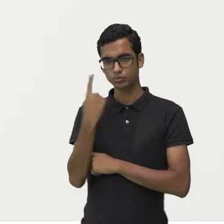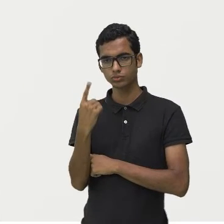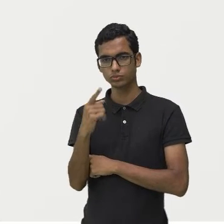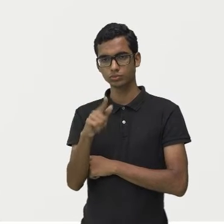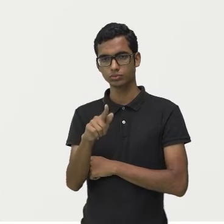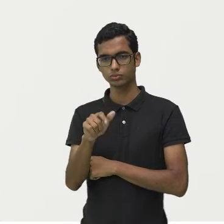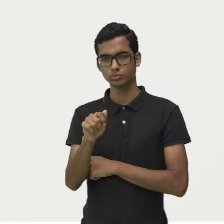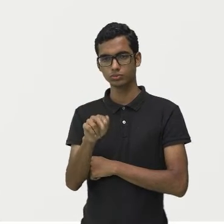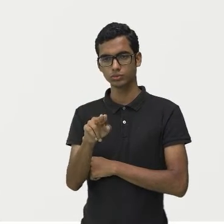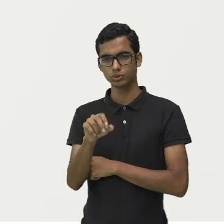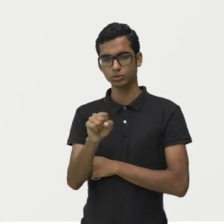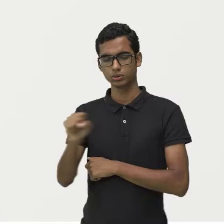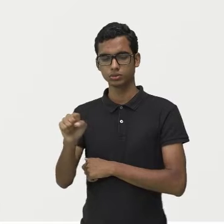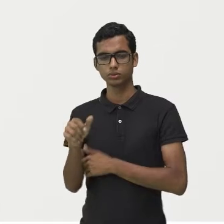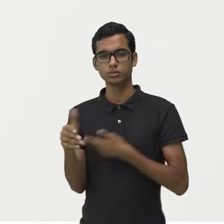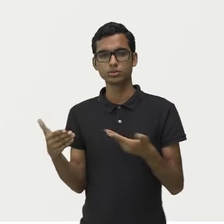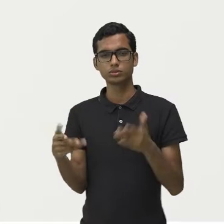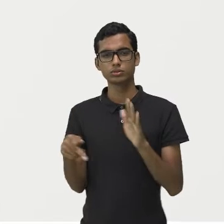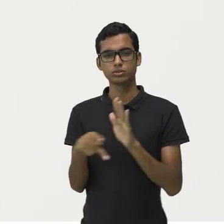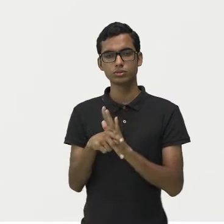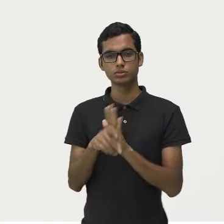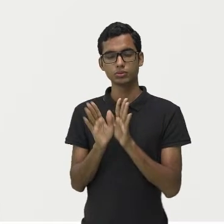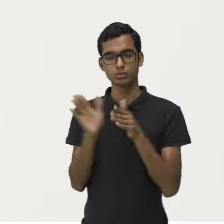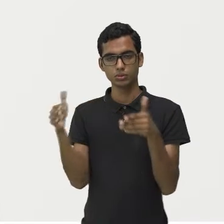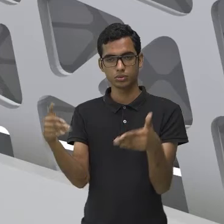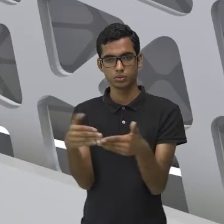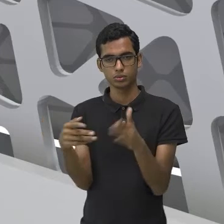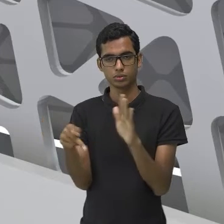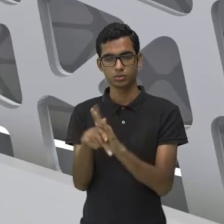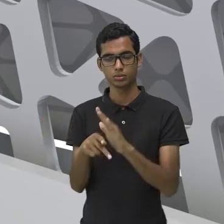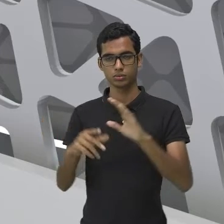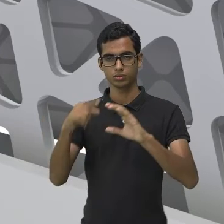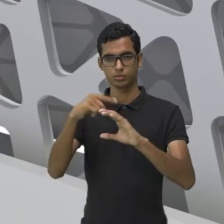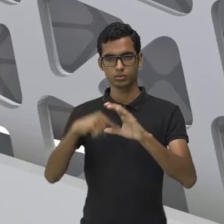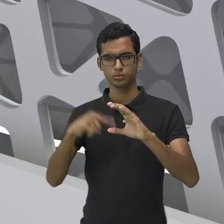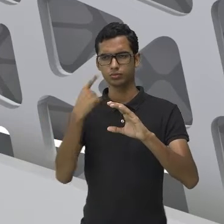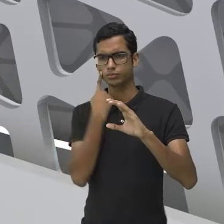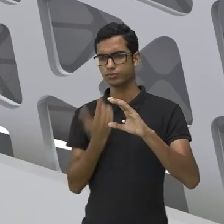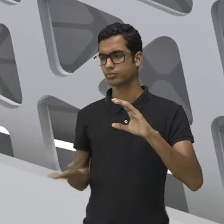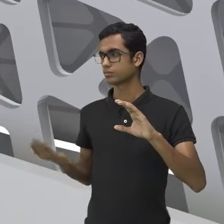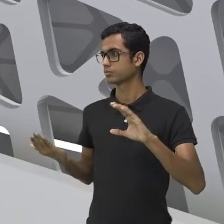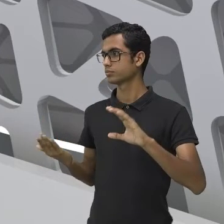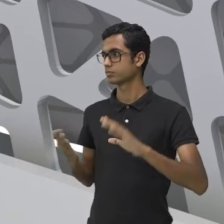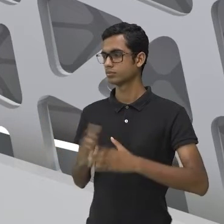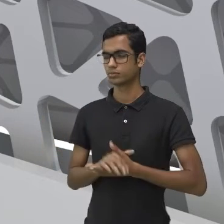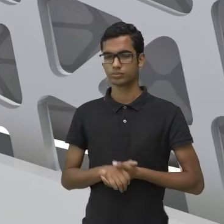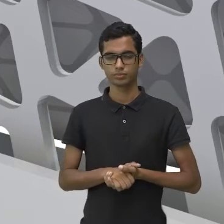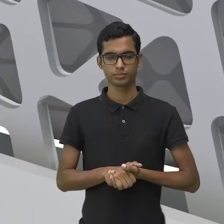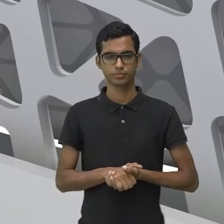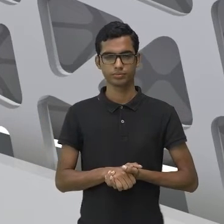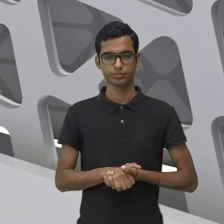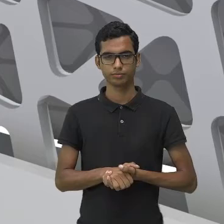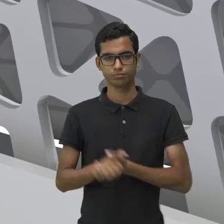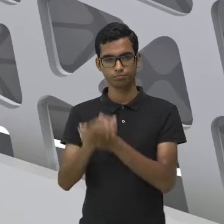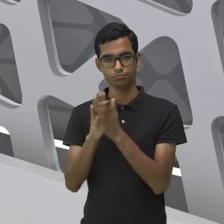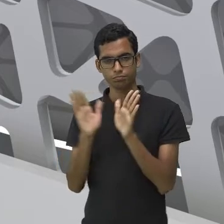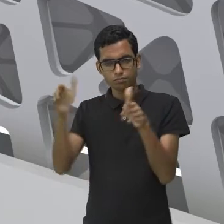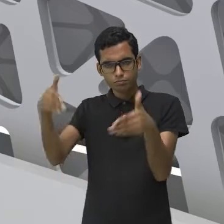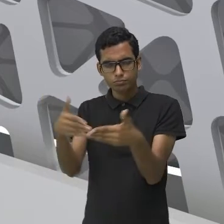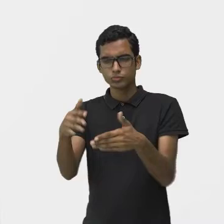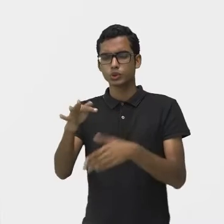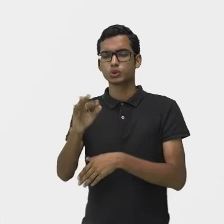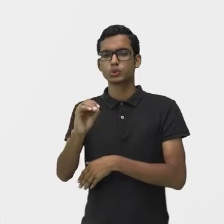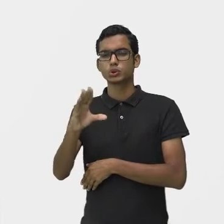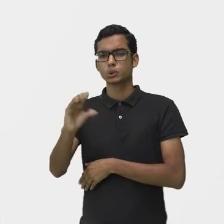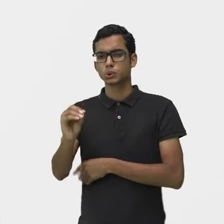E agora, pessoal, nós vamos falar dos focos dos espelhos. Veja só, foco dos espelhos